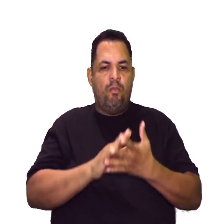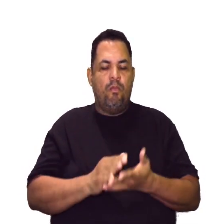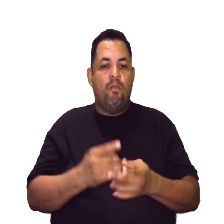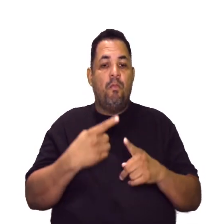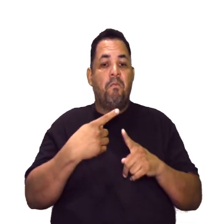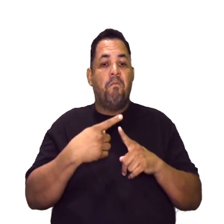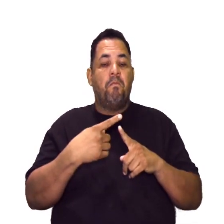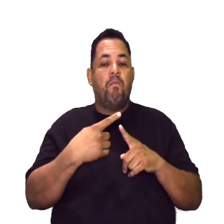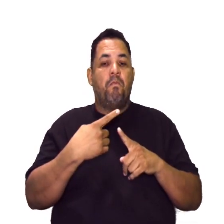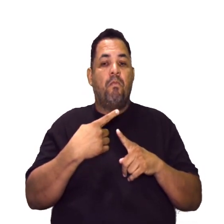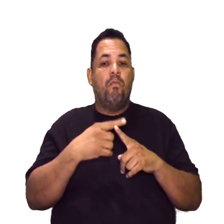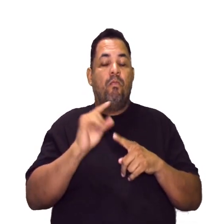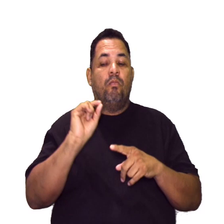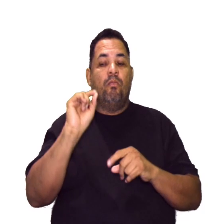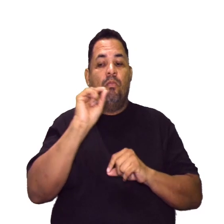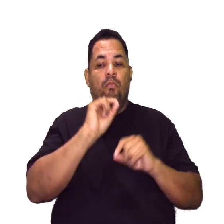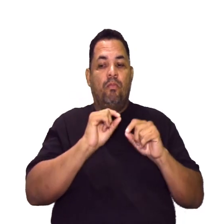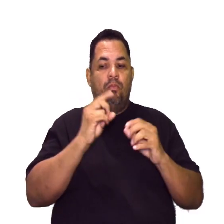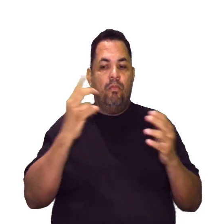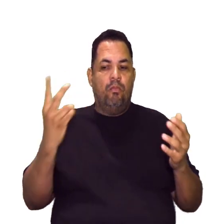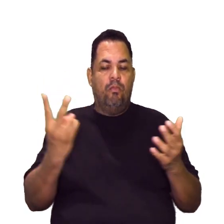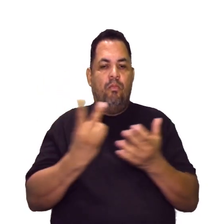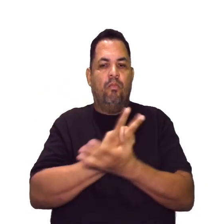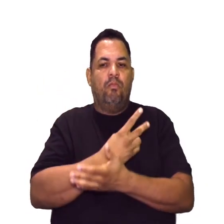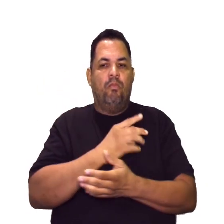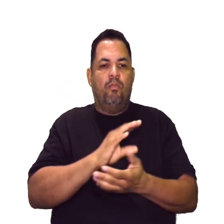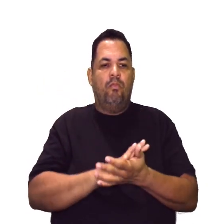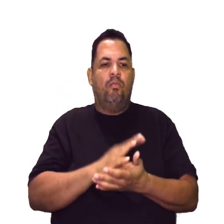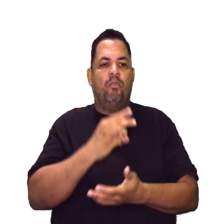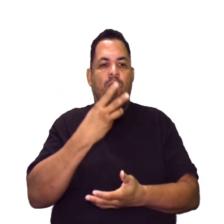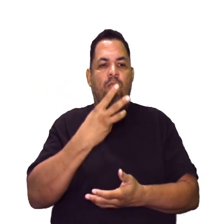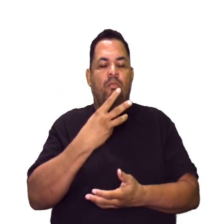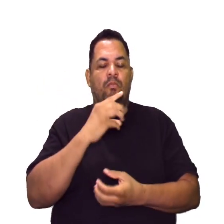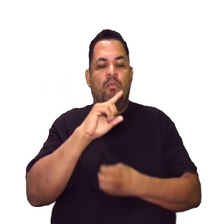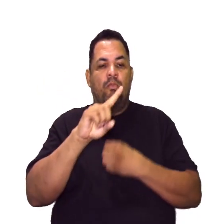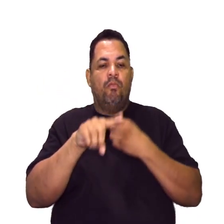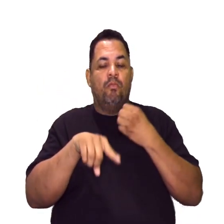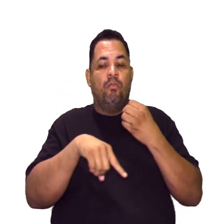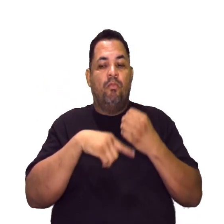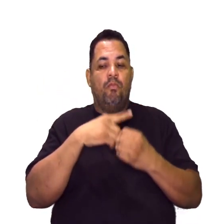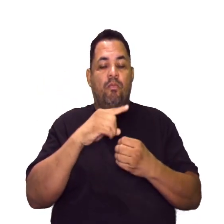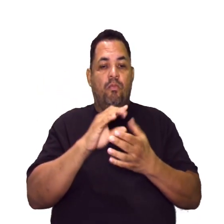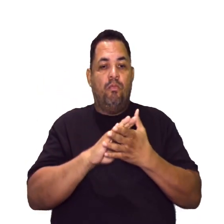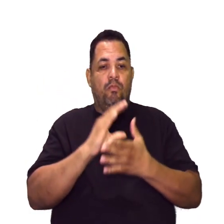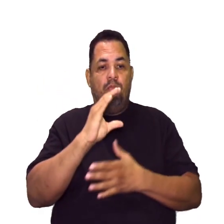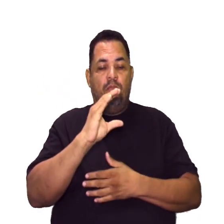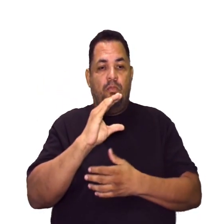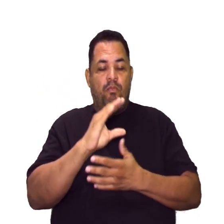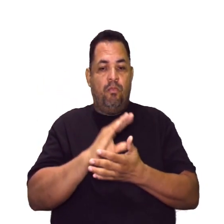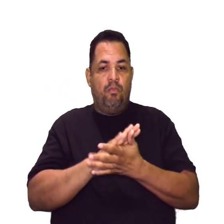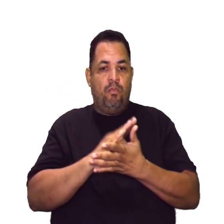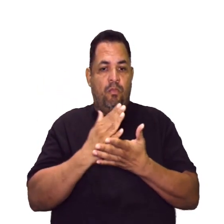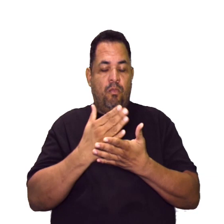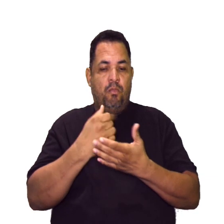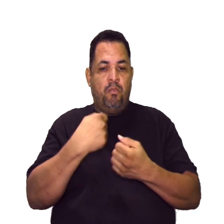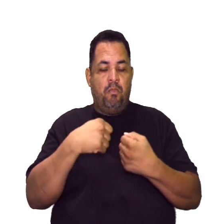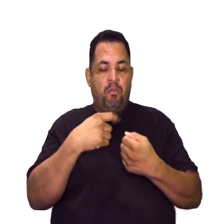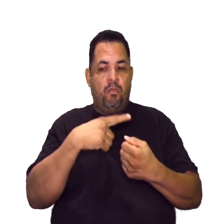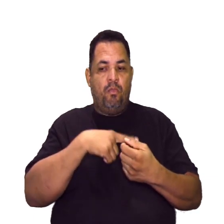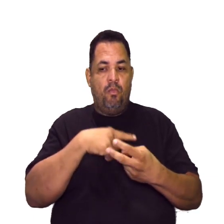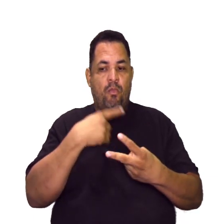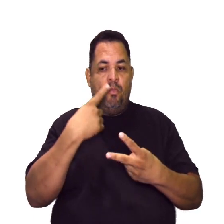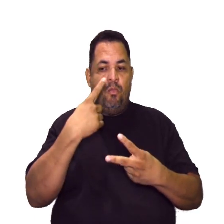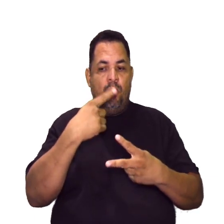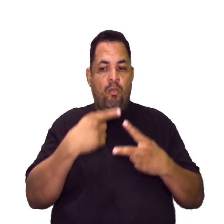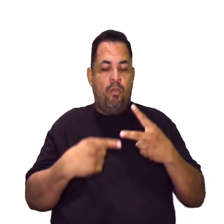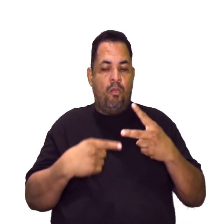oxigênio. O que acontece? 3 átomos de oxigênio. Um oxigênio precisa o quê? De 2